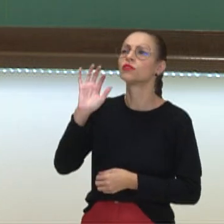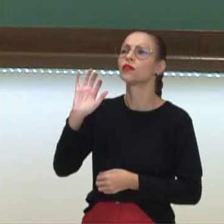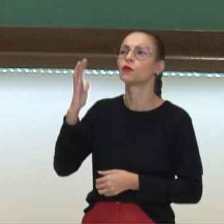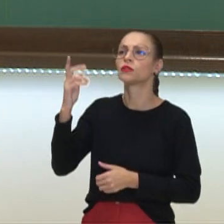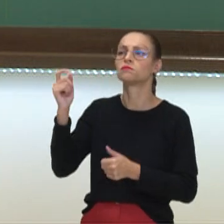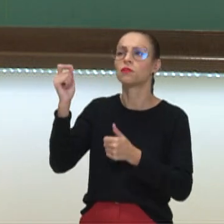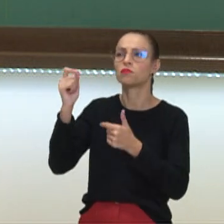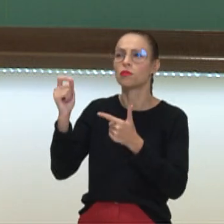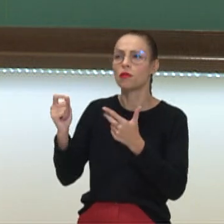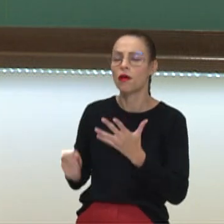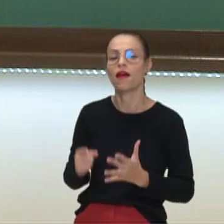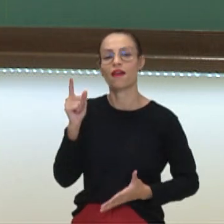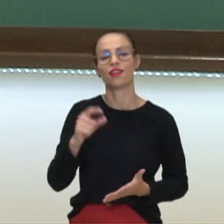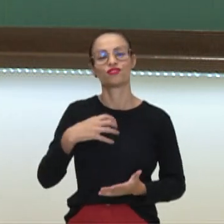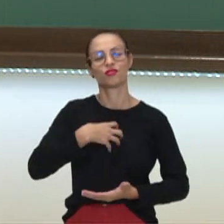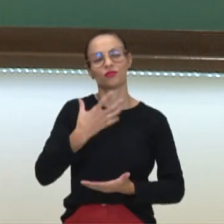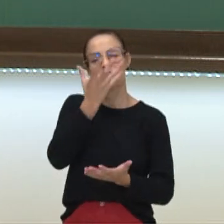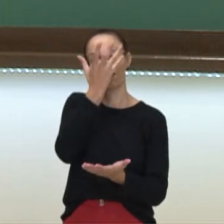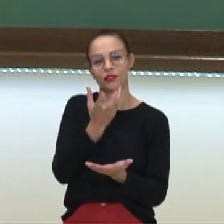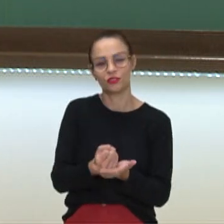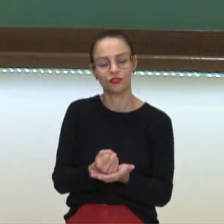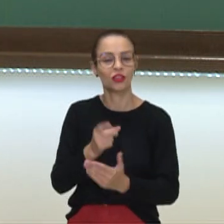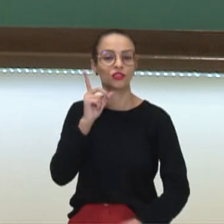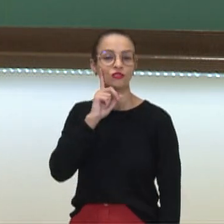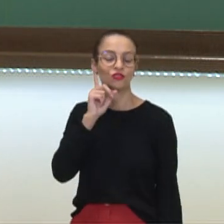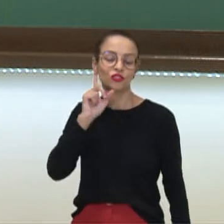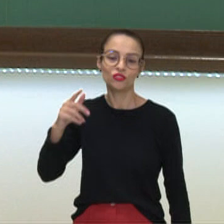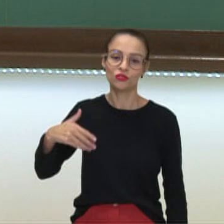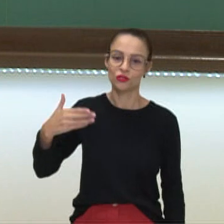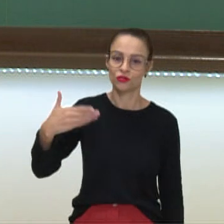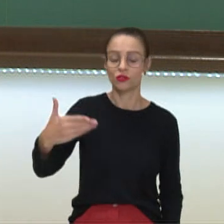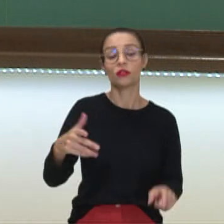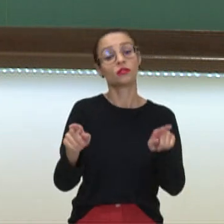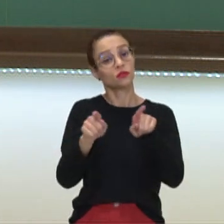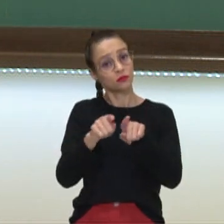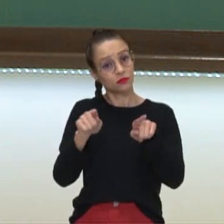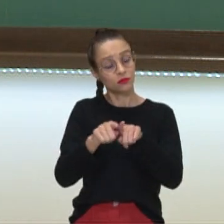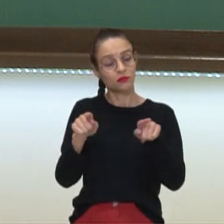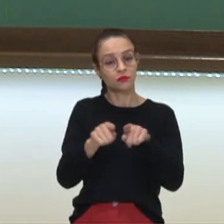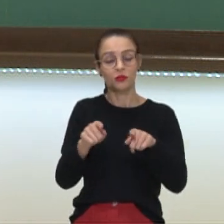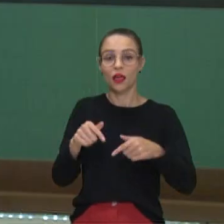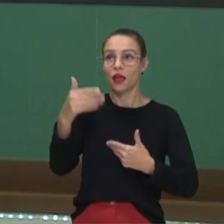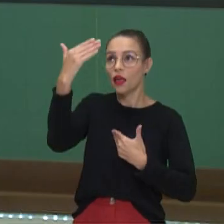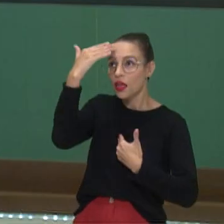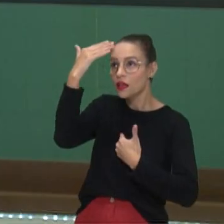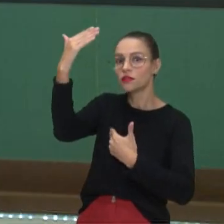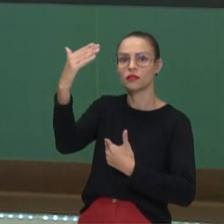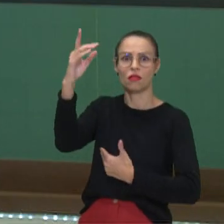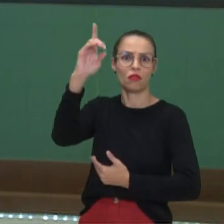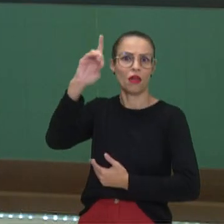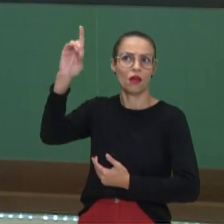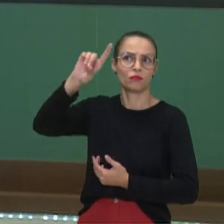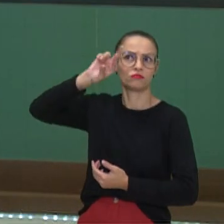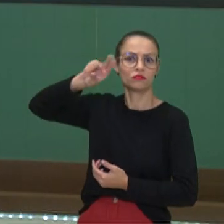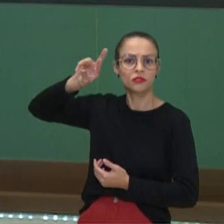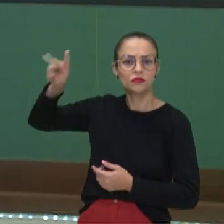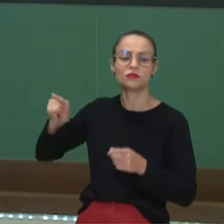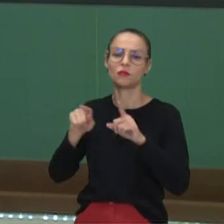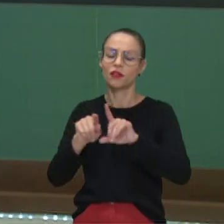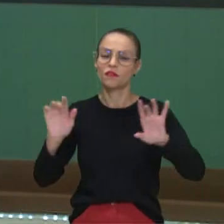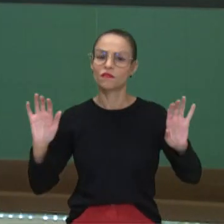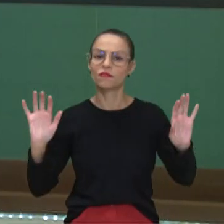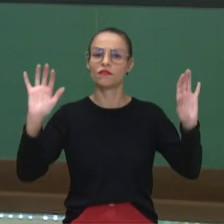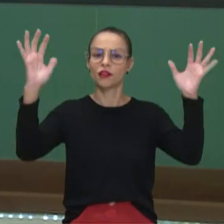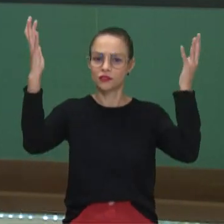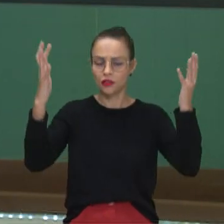uma forma de registrar esse dia a dia também. Assim como agradecer aos deuses, né?